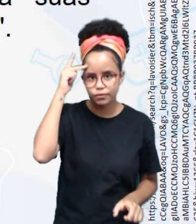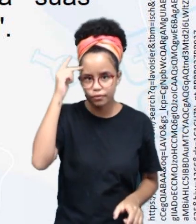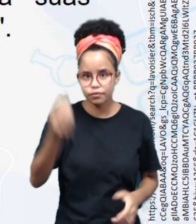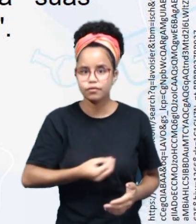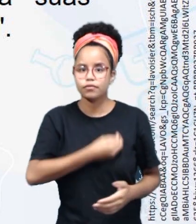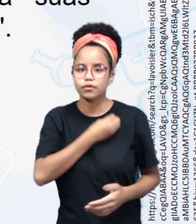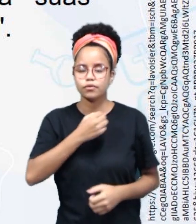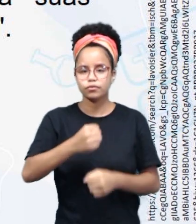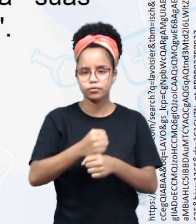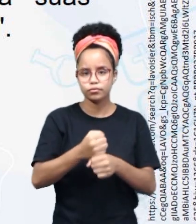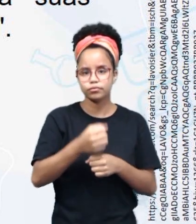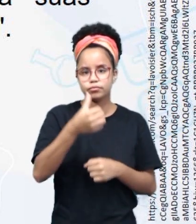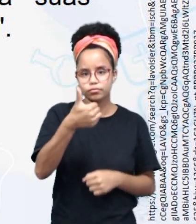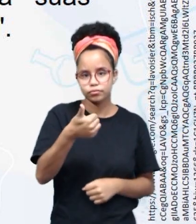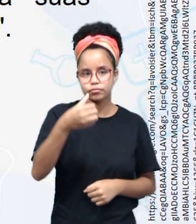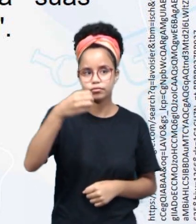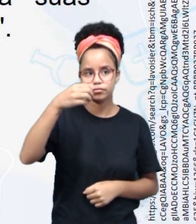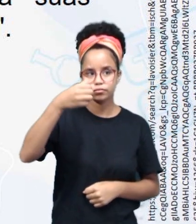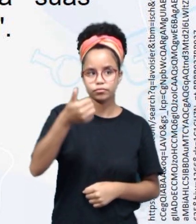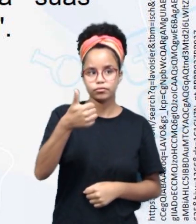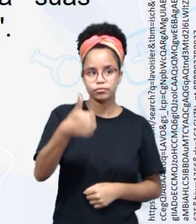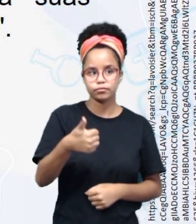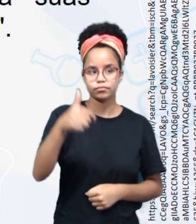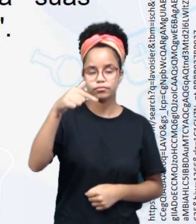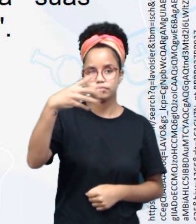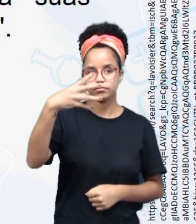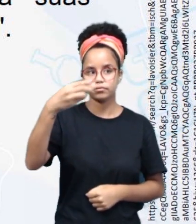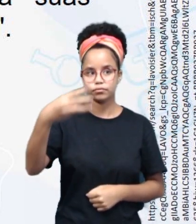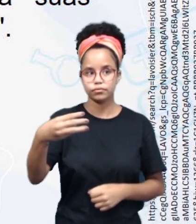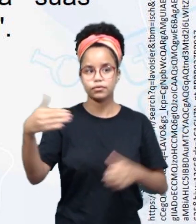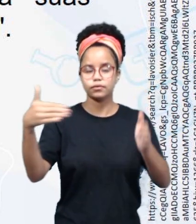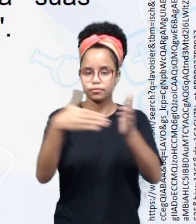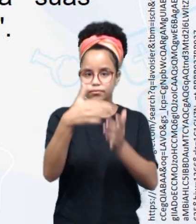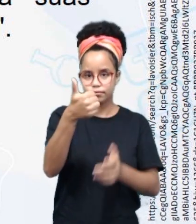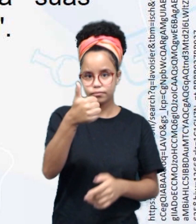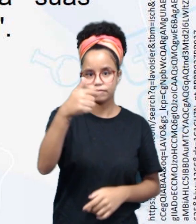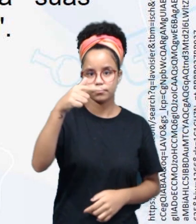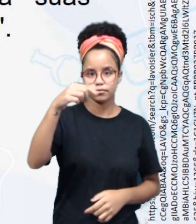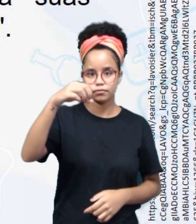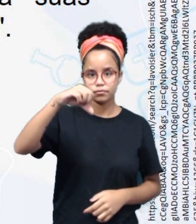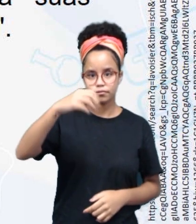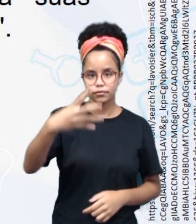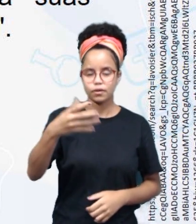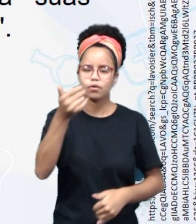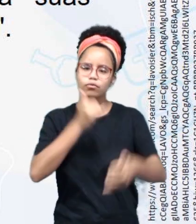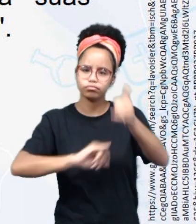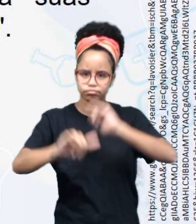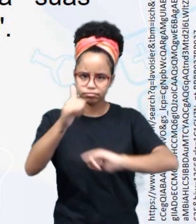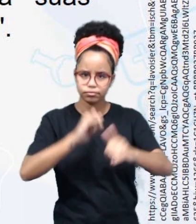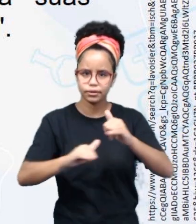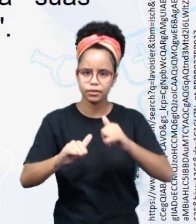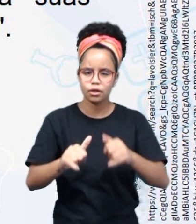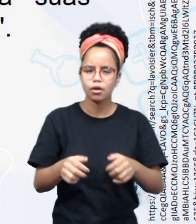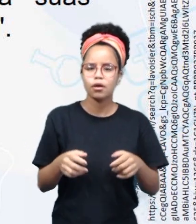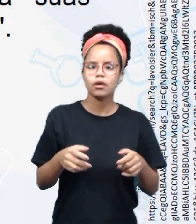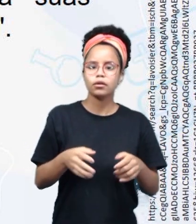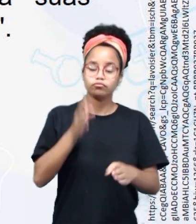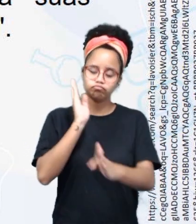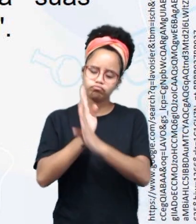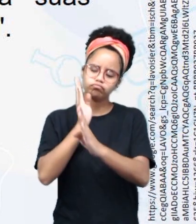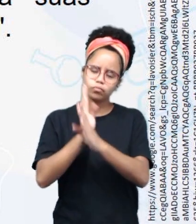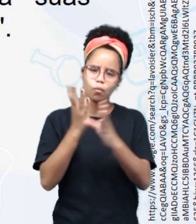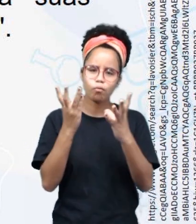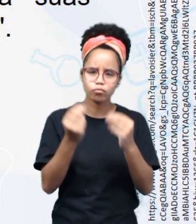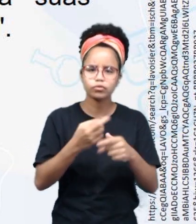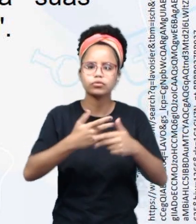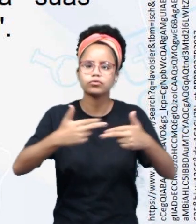e 1794. Ele foi um nobre químico francês que, graças às suas descobertas, é considerado